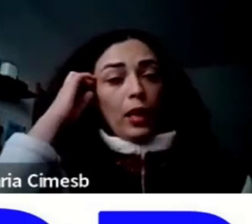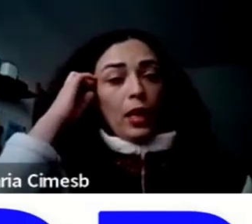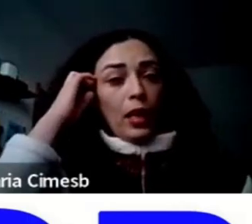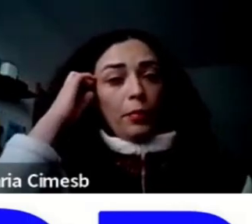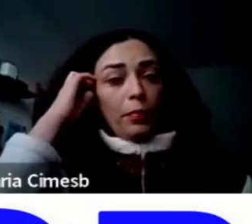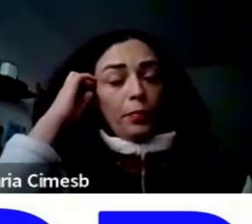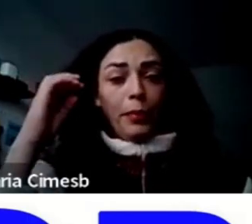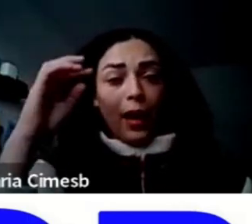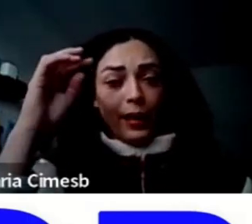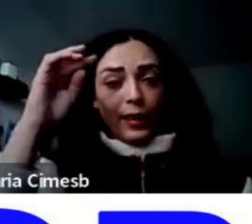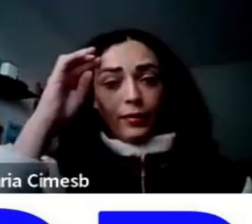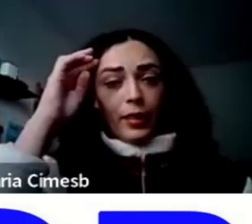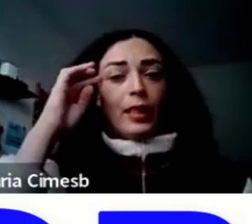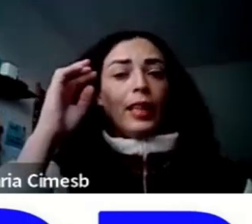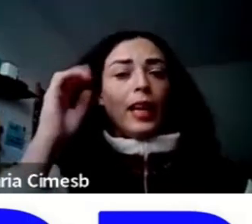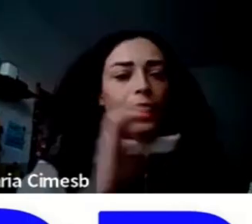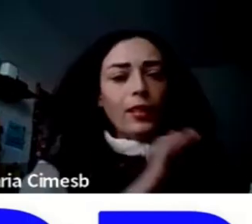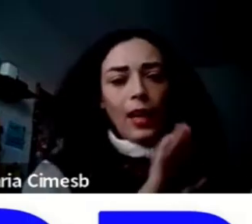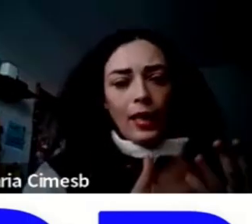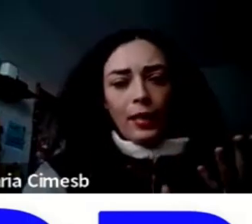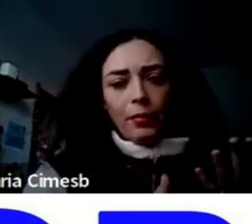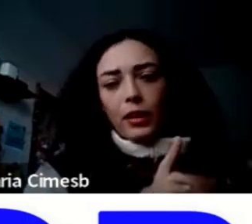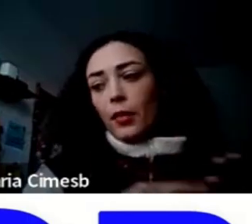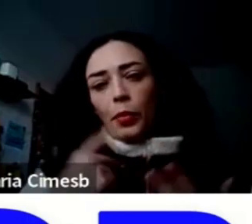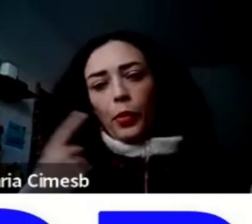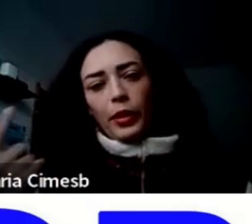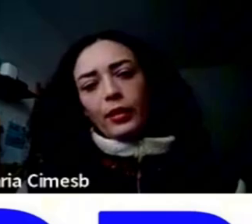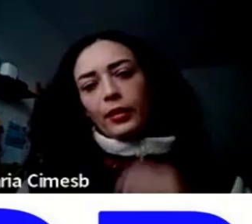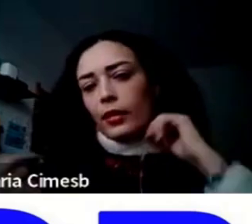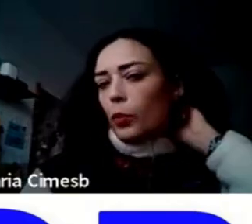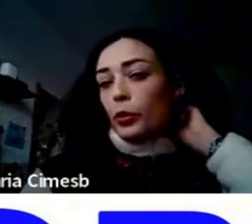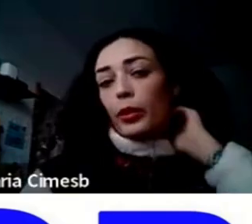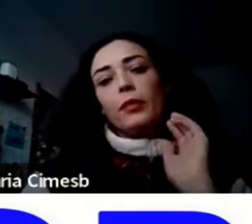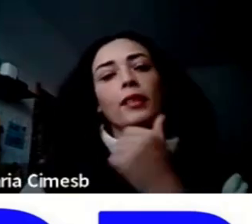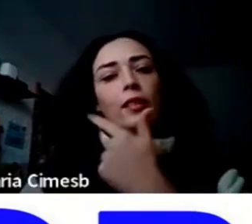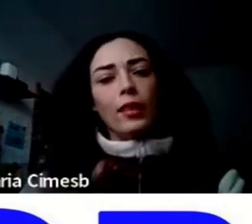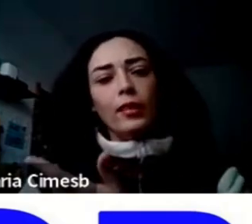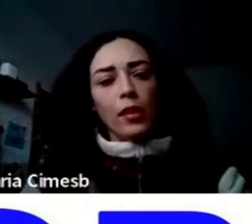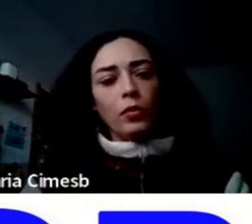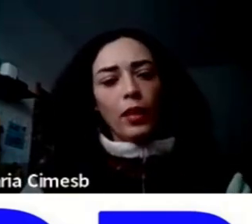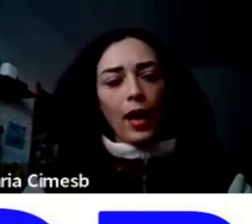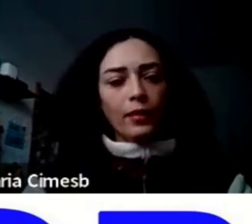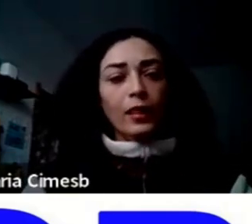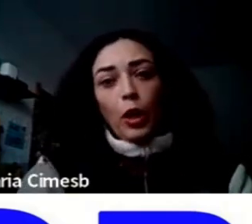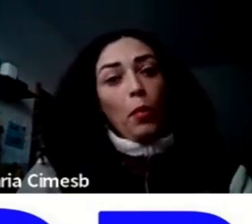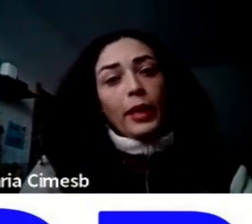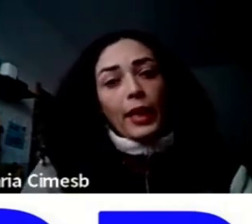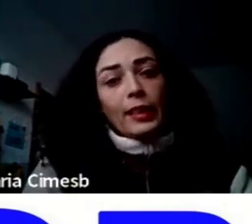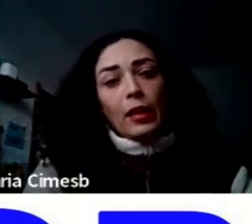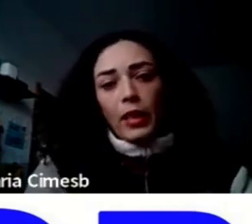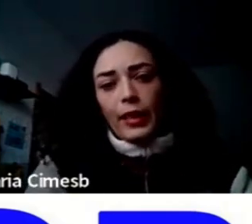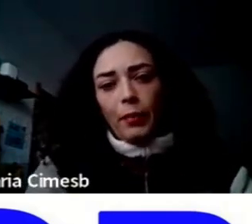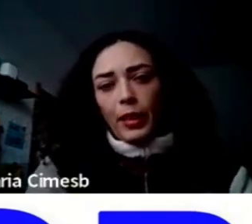a língua primária dele é a Libras. Depois o português passa a ser secundário. Não é